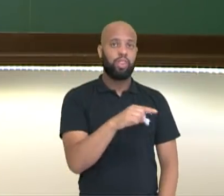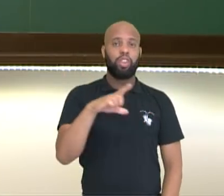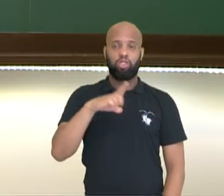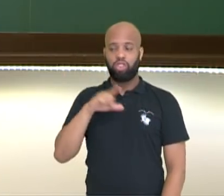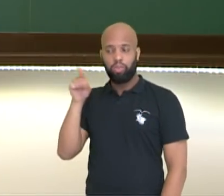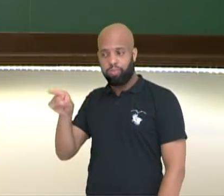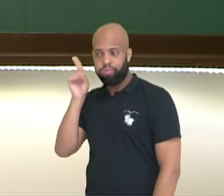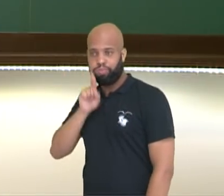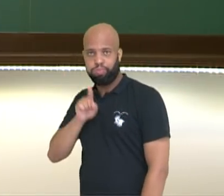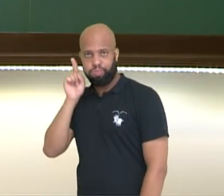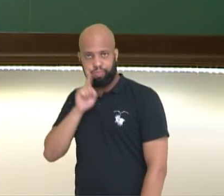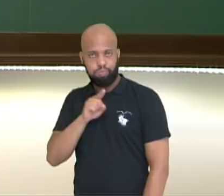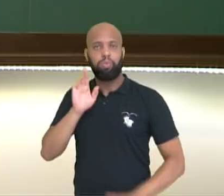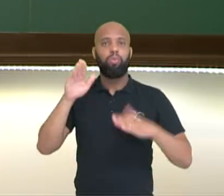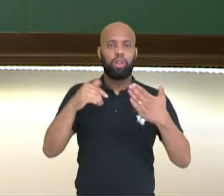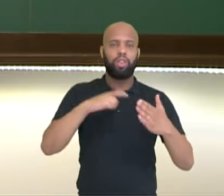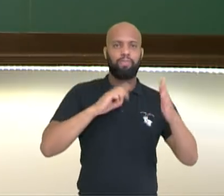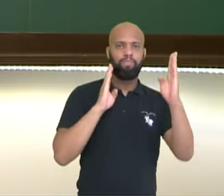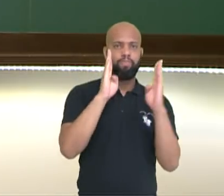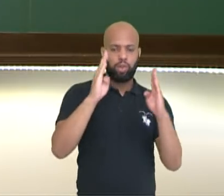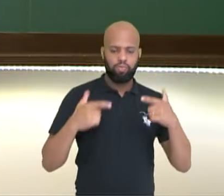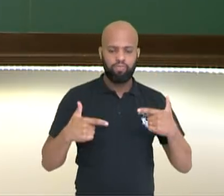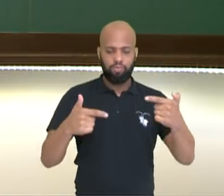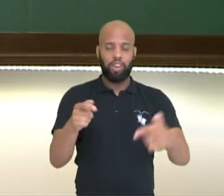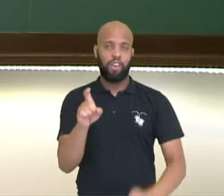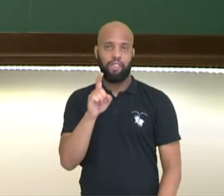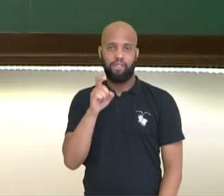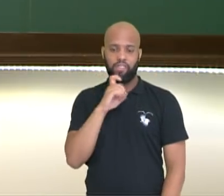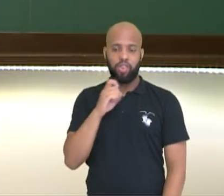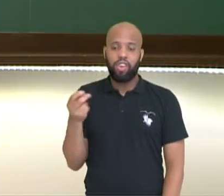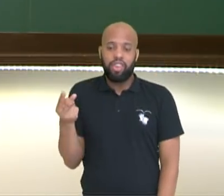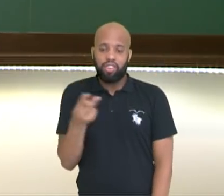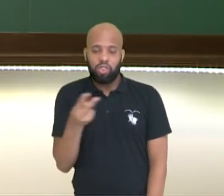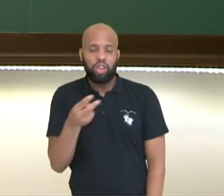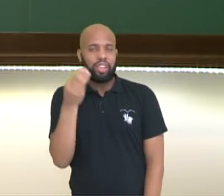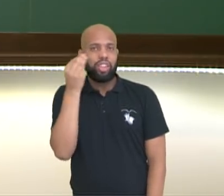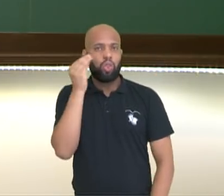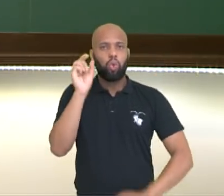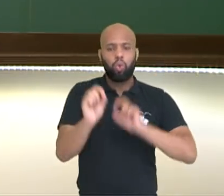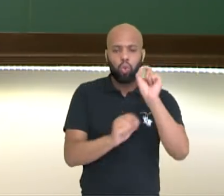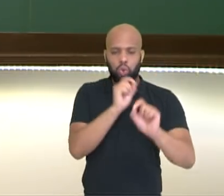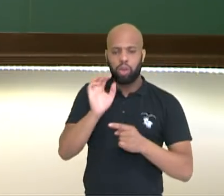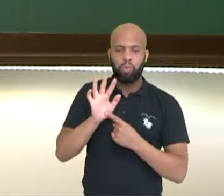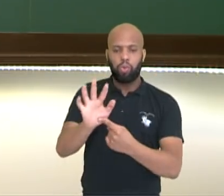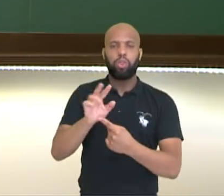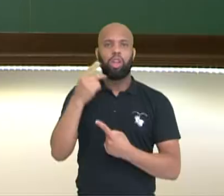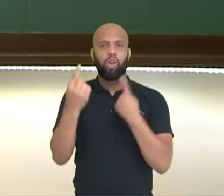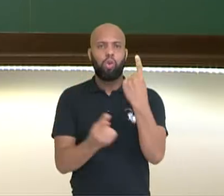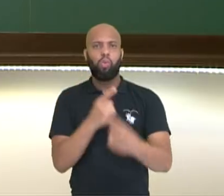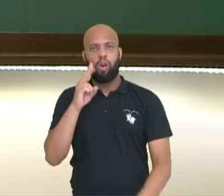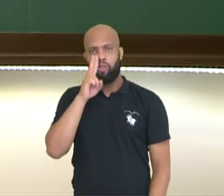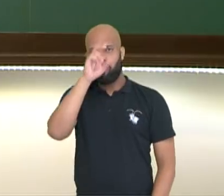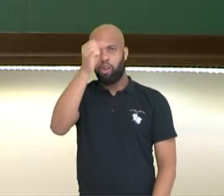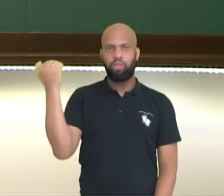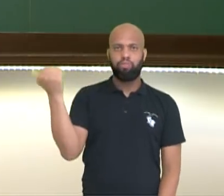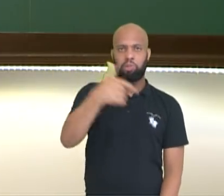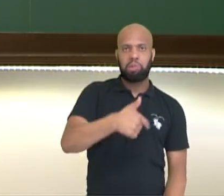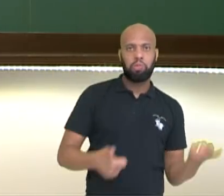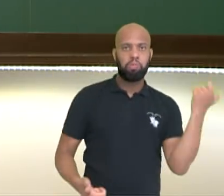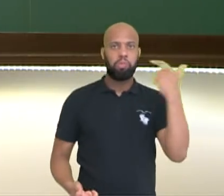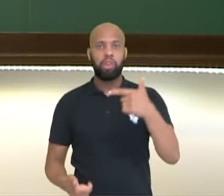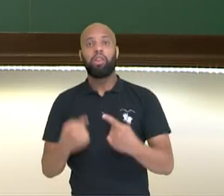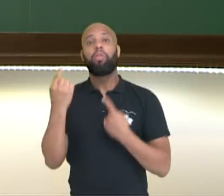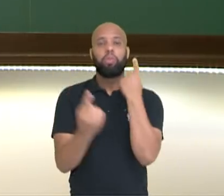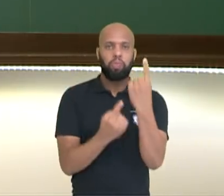e os Estados Unidos que, durante a Guerra Fria, tentavam colocar para o mundo qual era a nação mais poderosa. Então essas